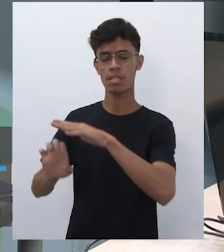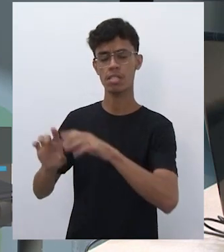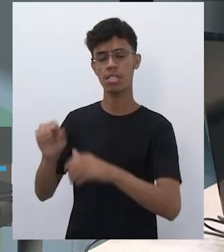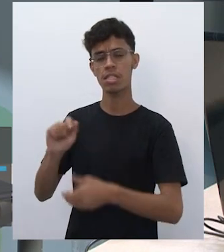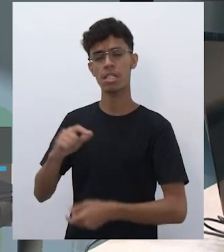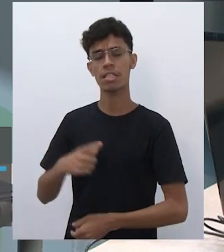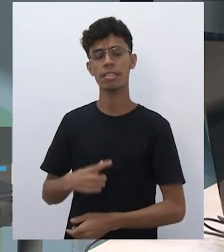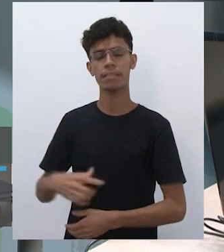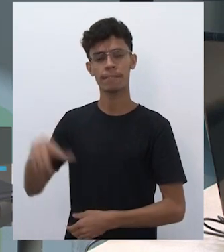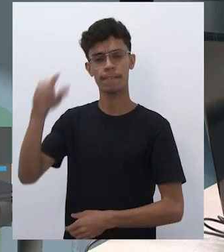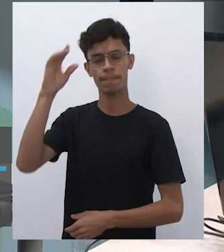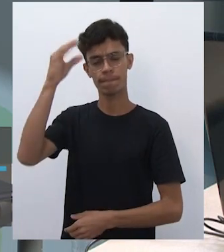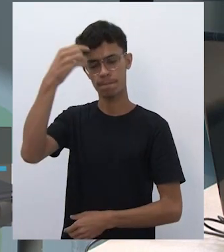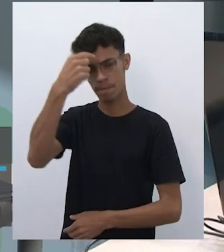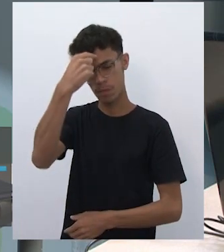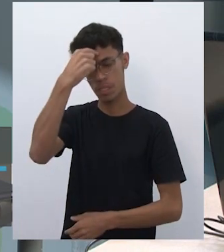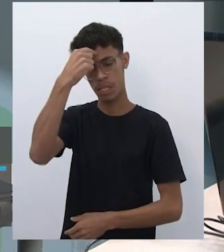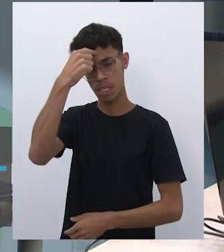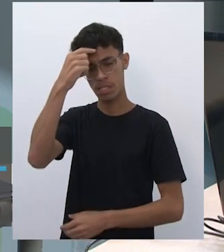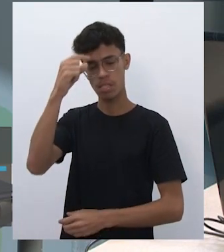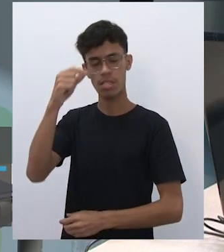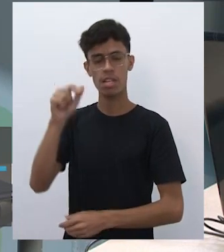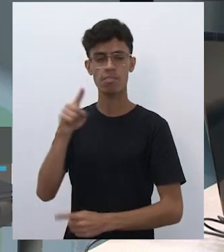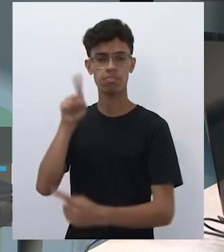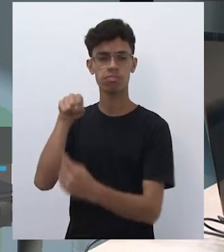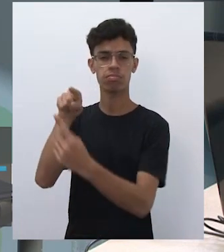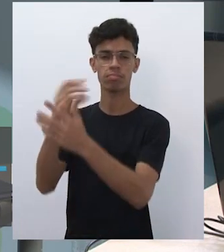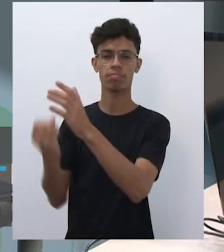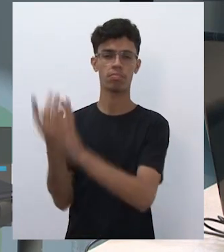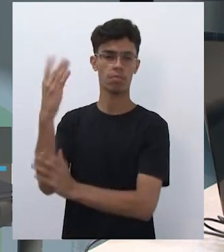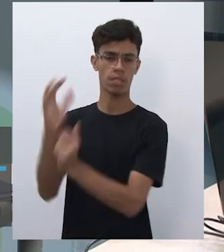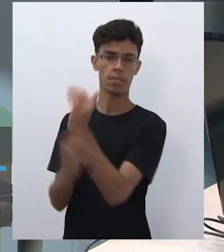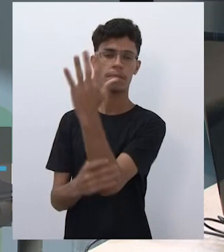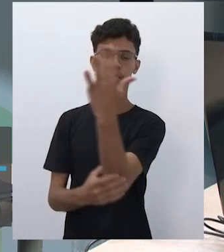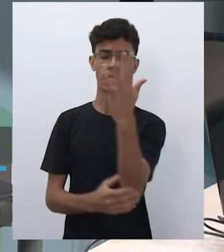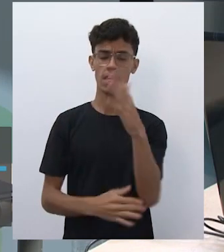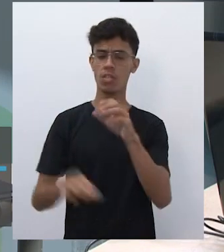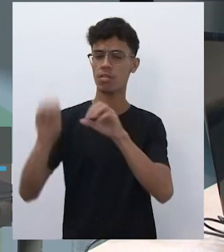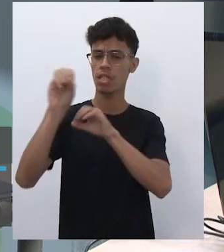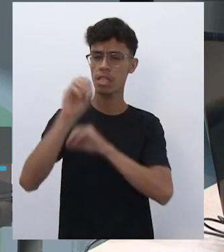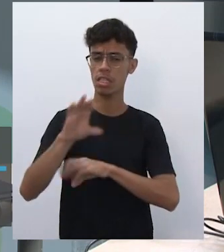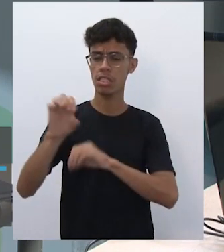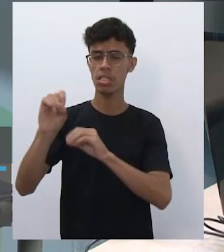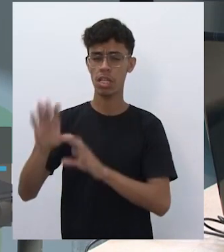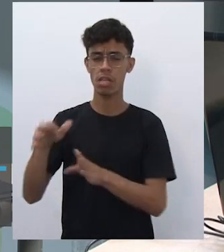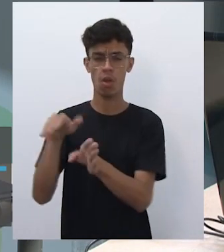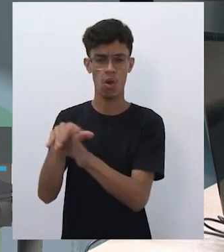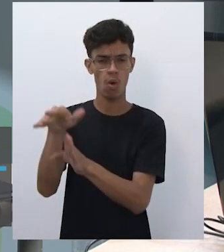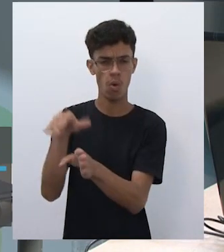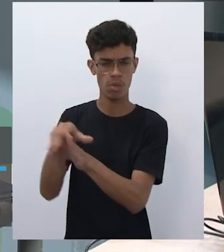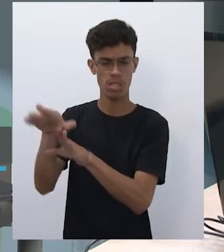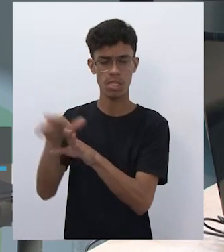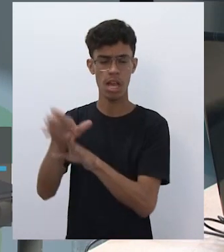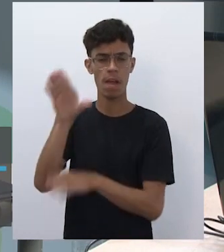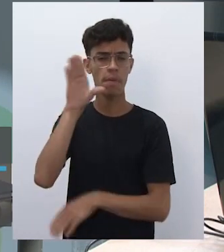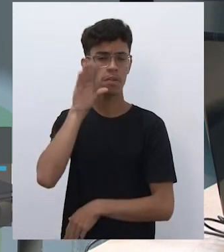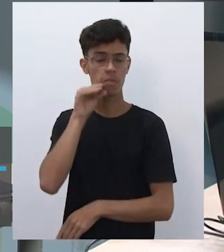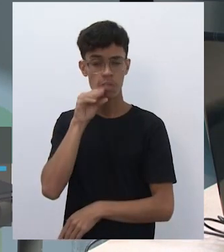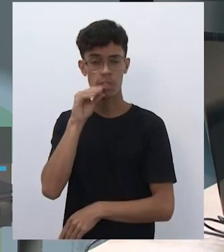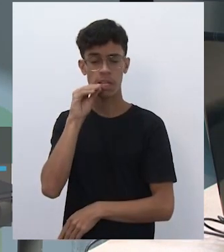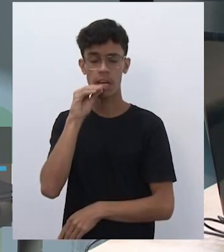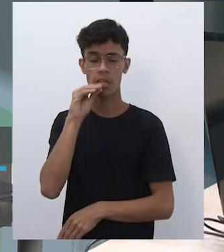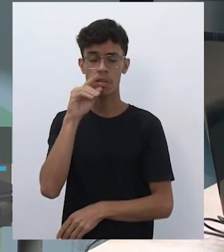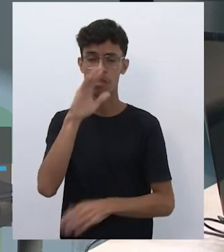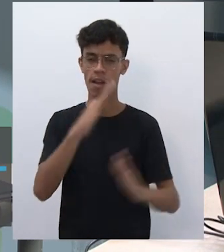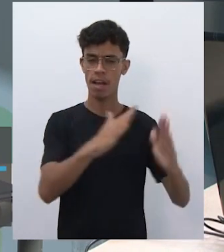uma consciência sobre o meio ambiente, ela educa, né? Ela traz essa consciência para os funcionários e os funcionários